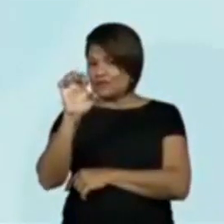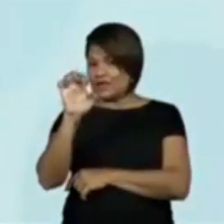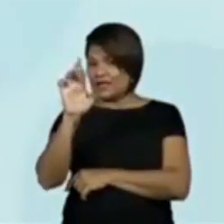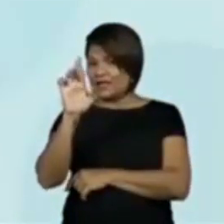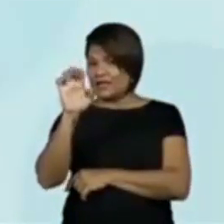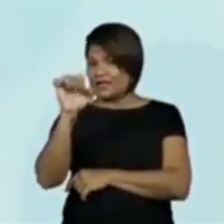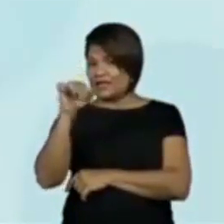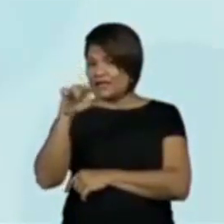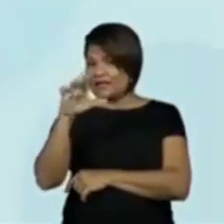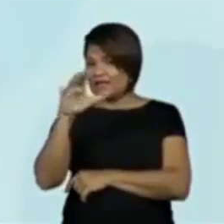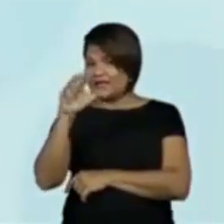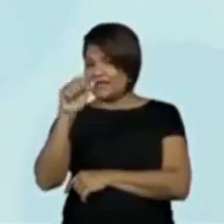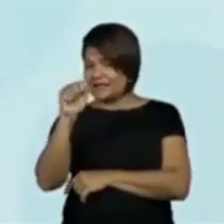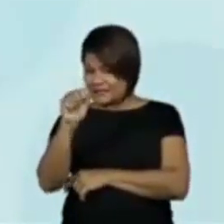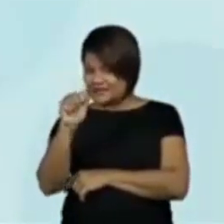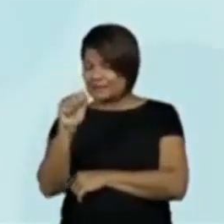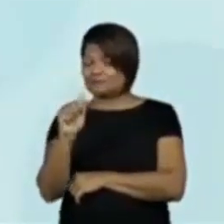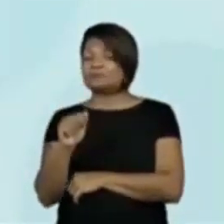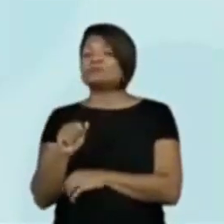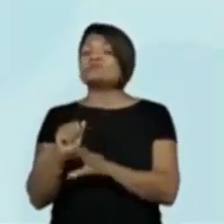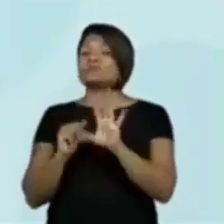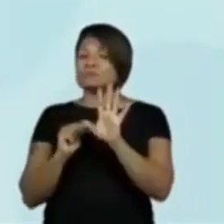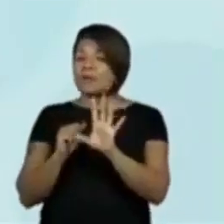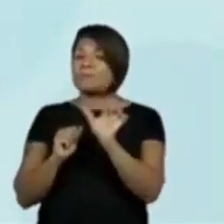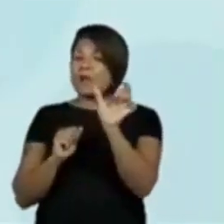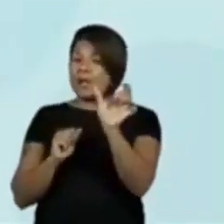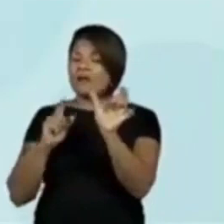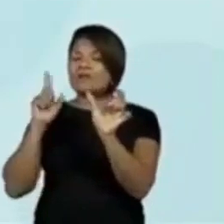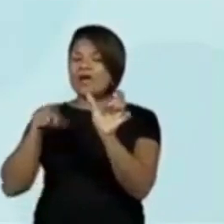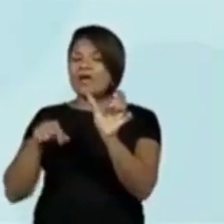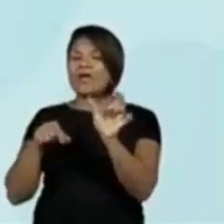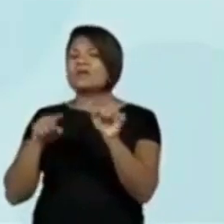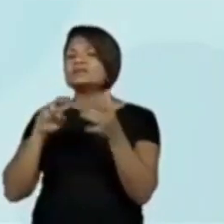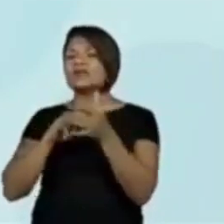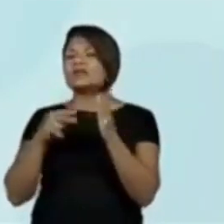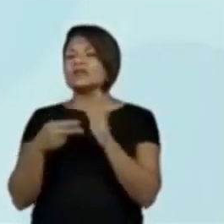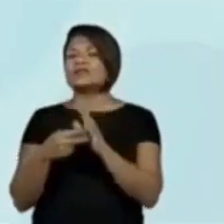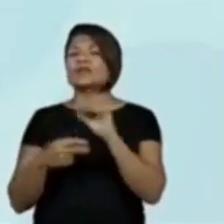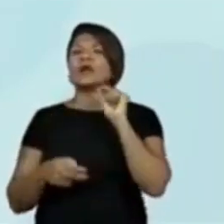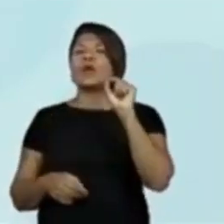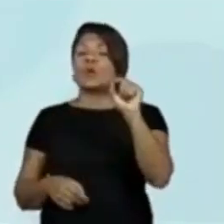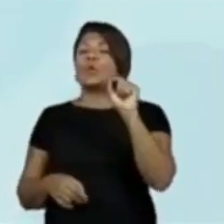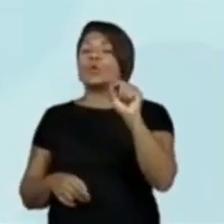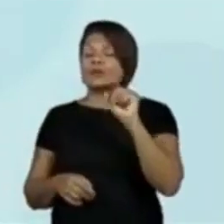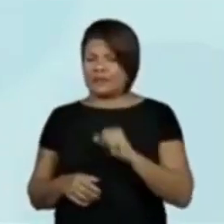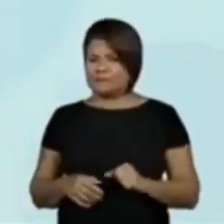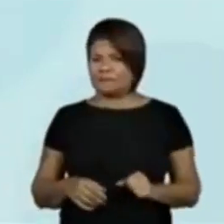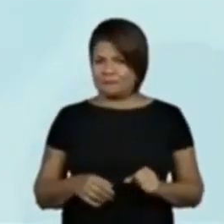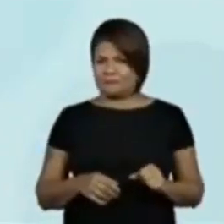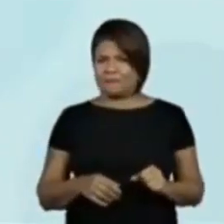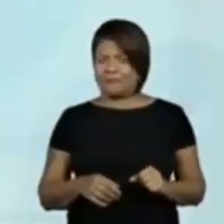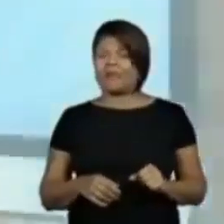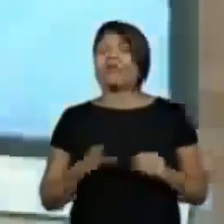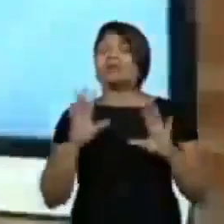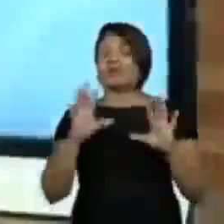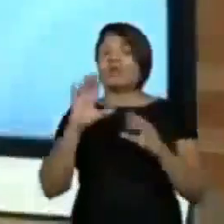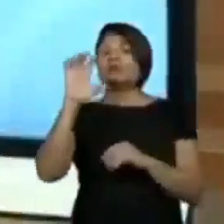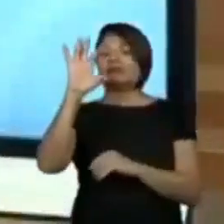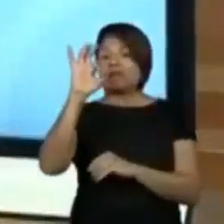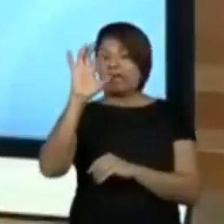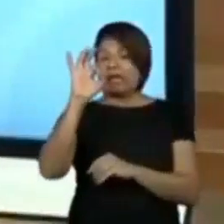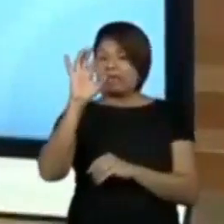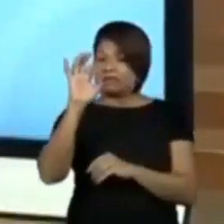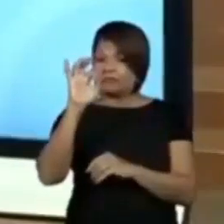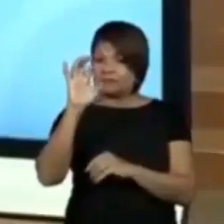recordem aí o que nós vimos sobre o sistema de numeração decimal. 10 é uma dezena completa. Então, eu